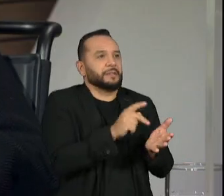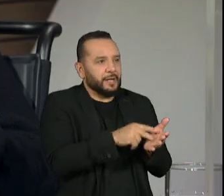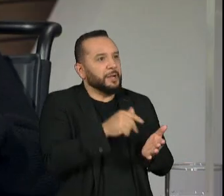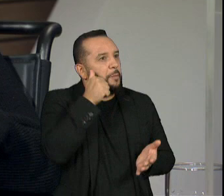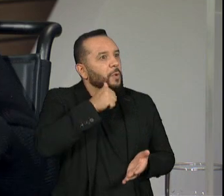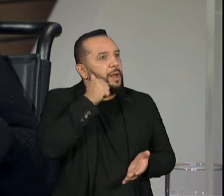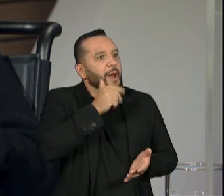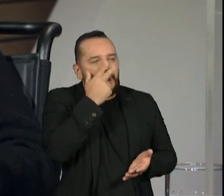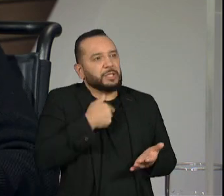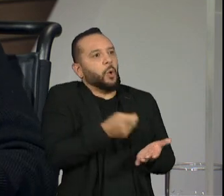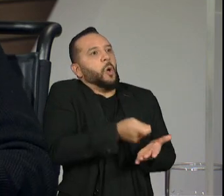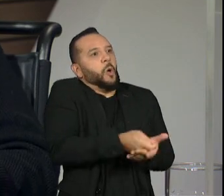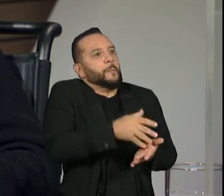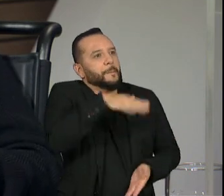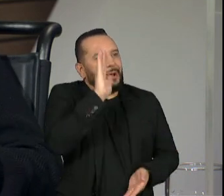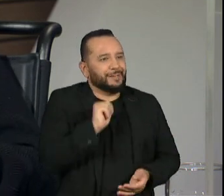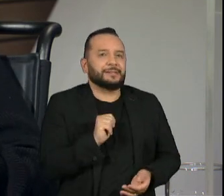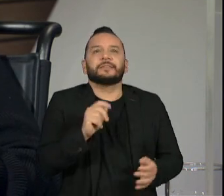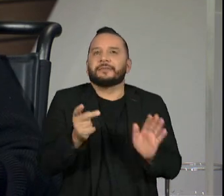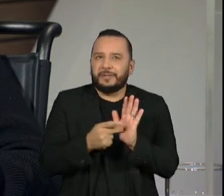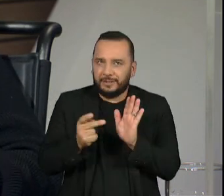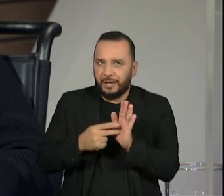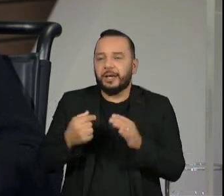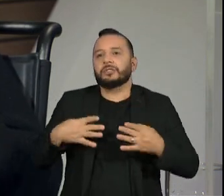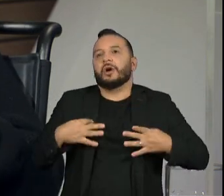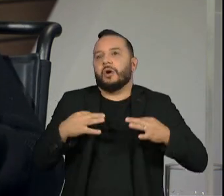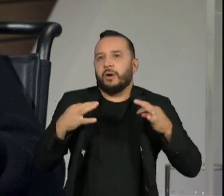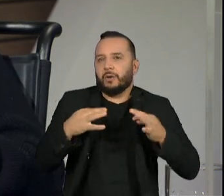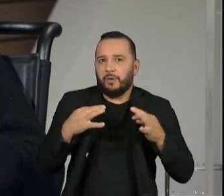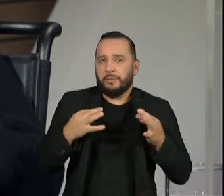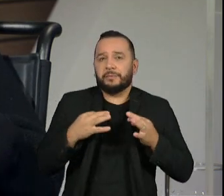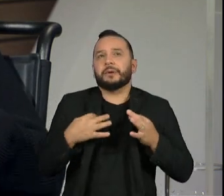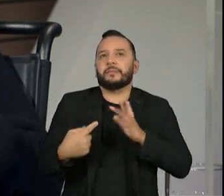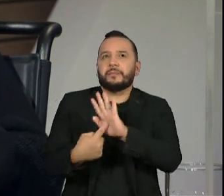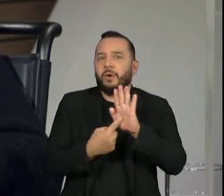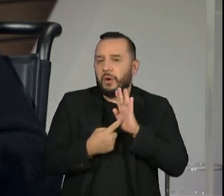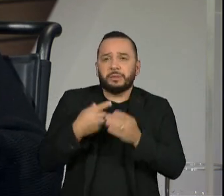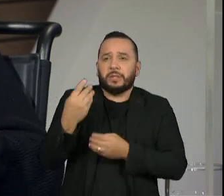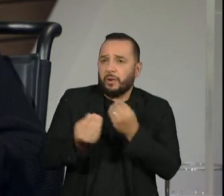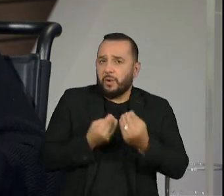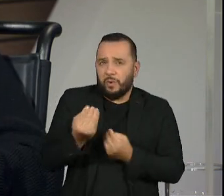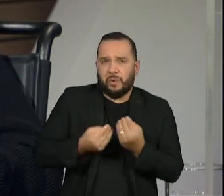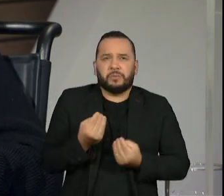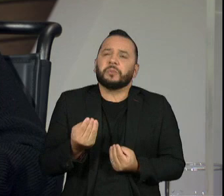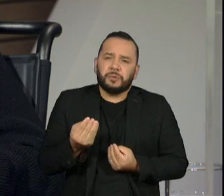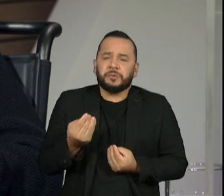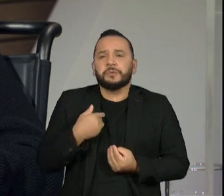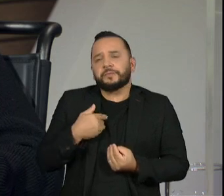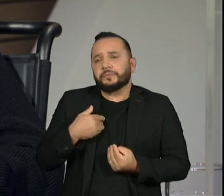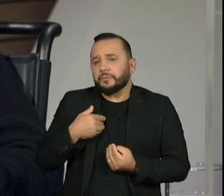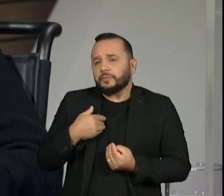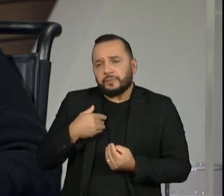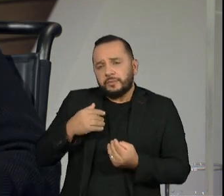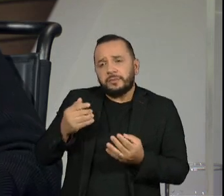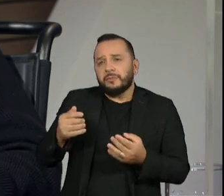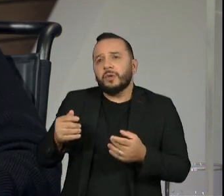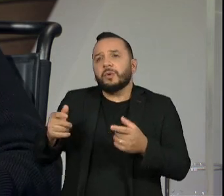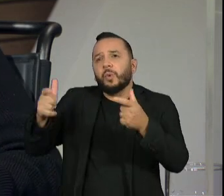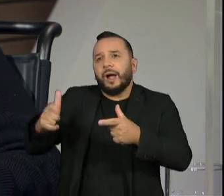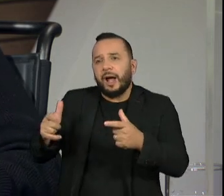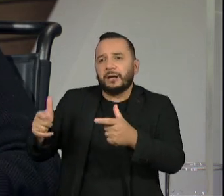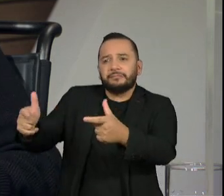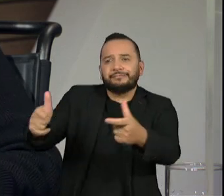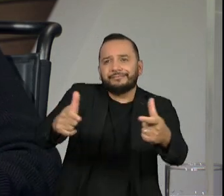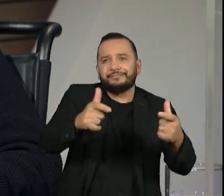elas são reflexos das estruturas problemáticas, as estruturas que a gente tenta lidar no dia a dia, mas elas também